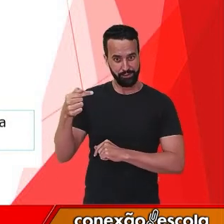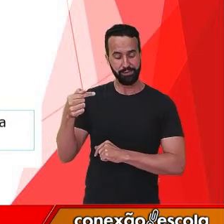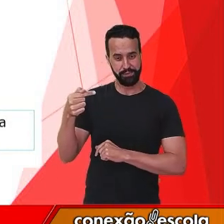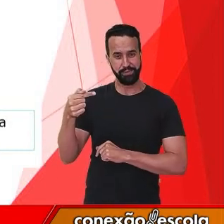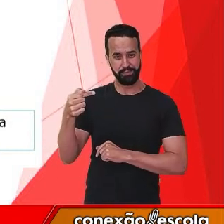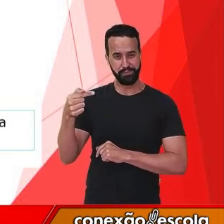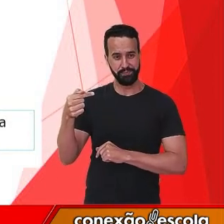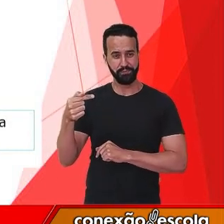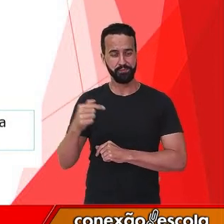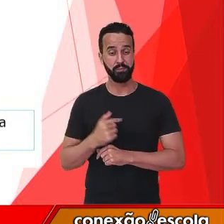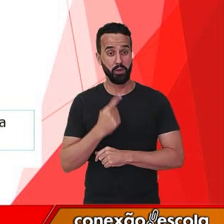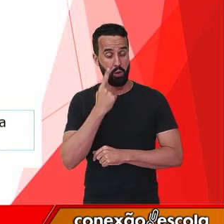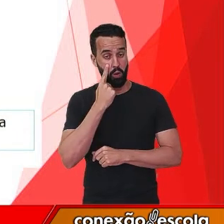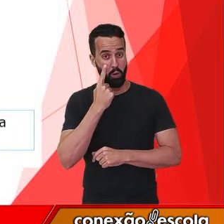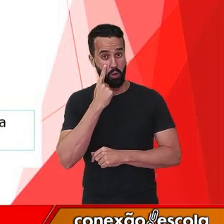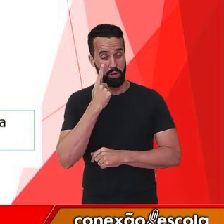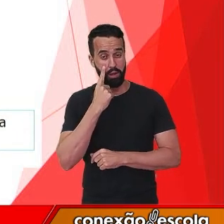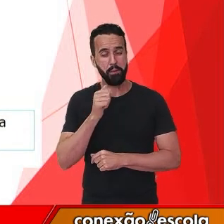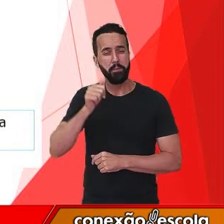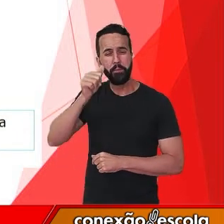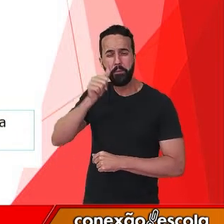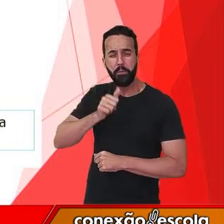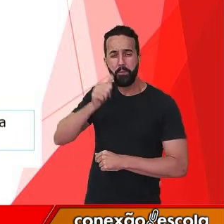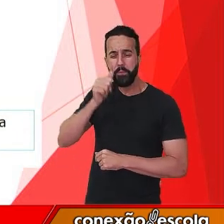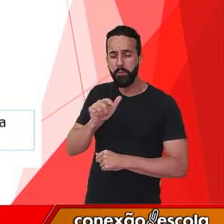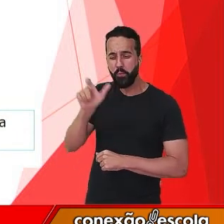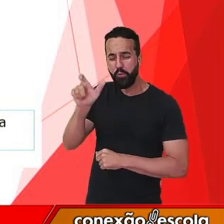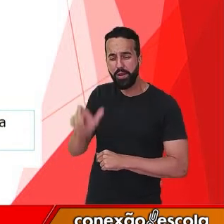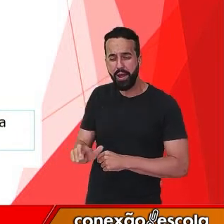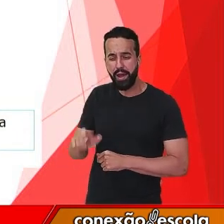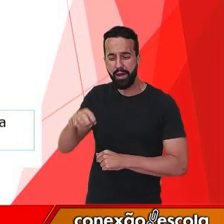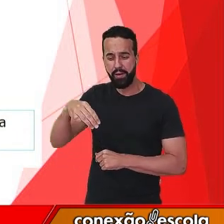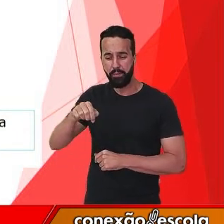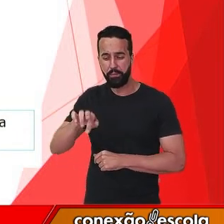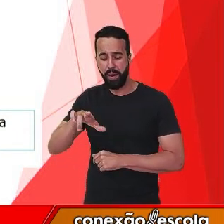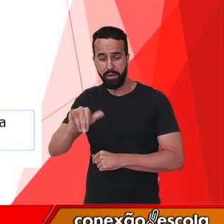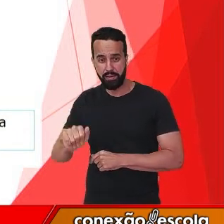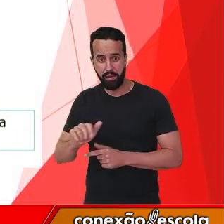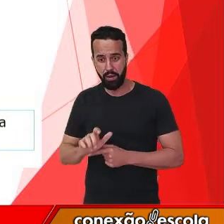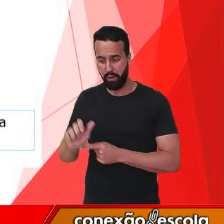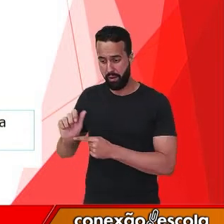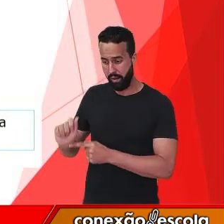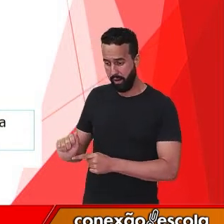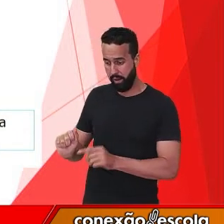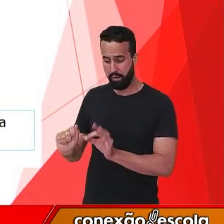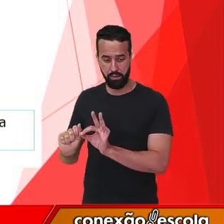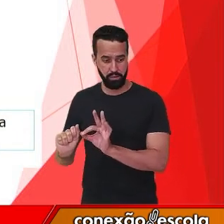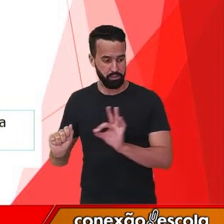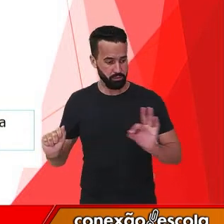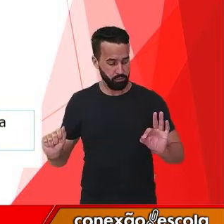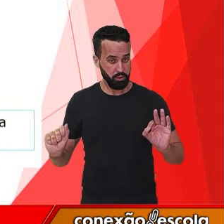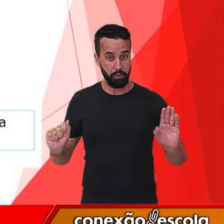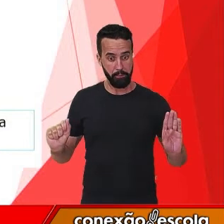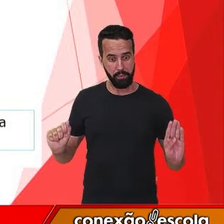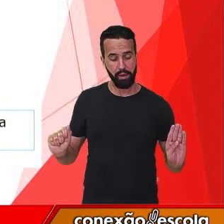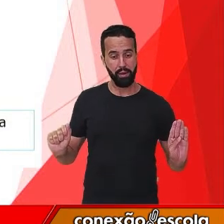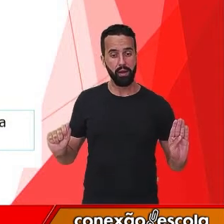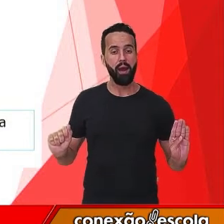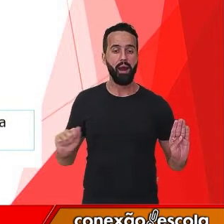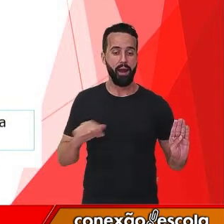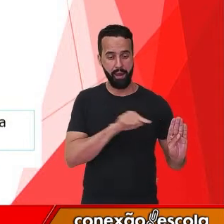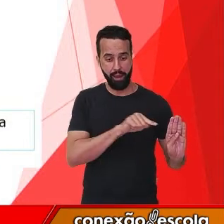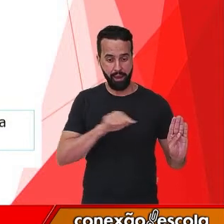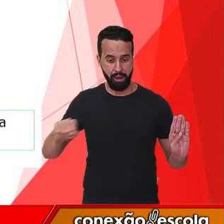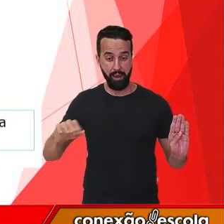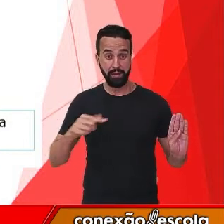mapa né Lembrando que a distância que a Maria mediu com a régua entre o ponto a eo ponto b no mapa foram de sete